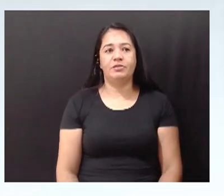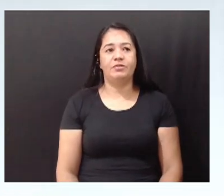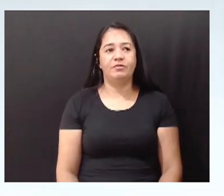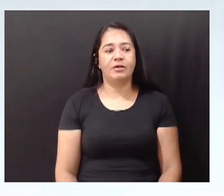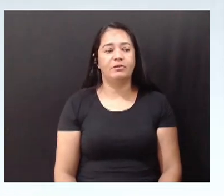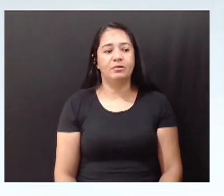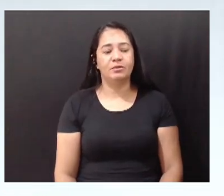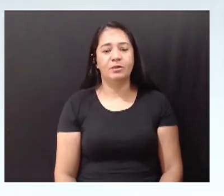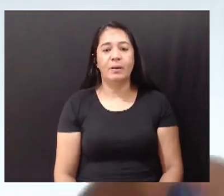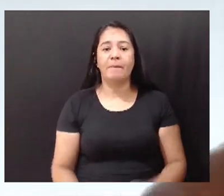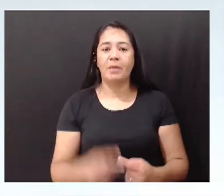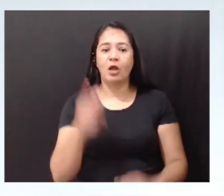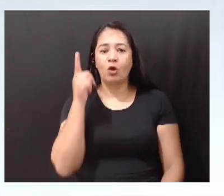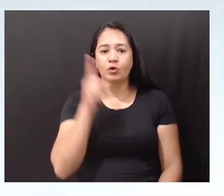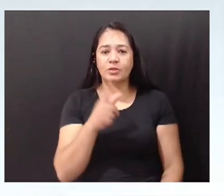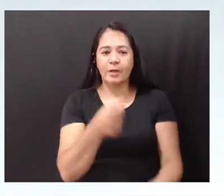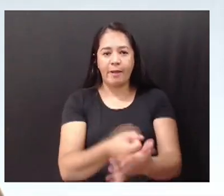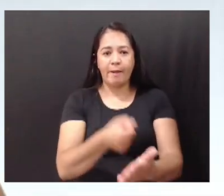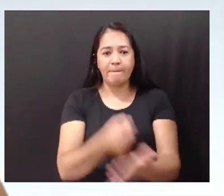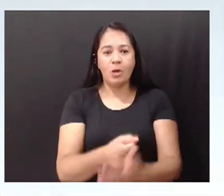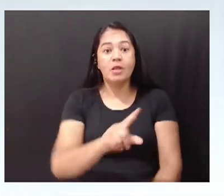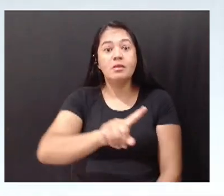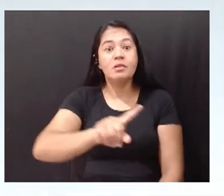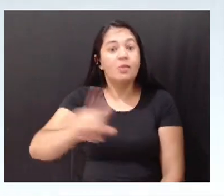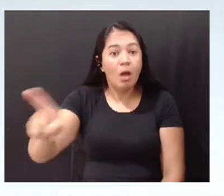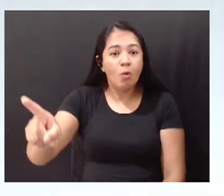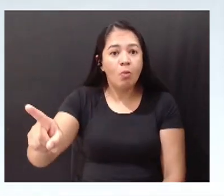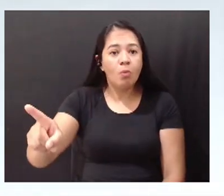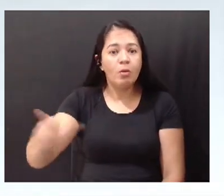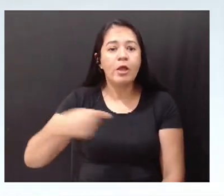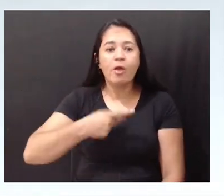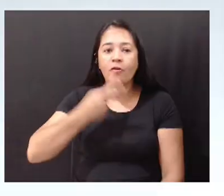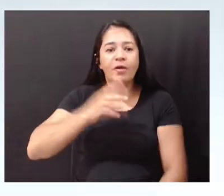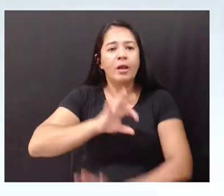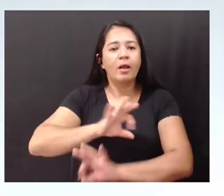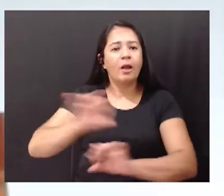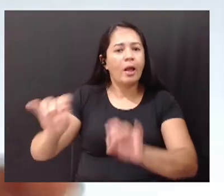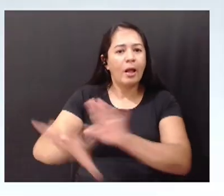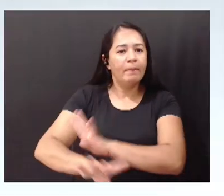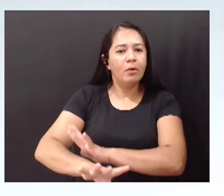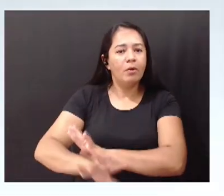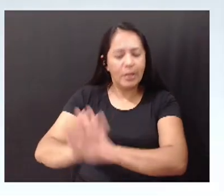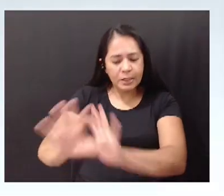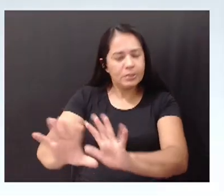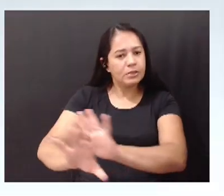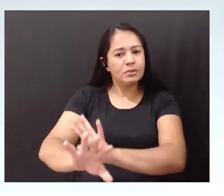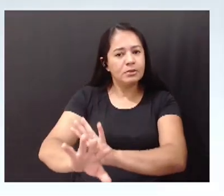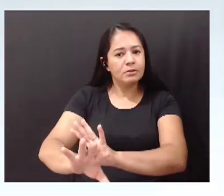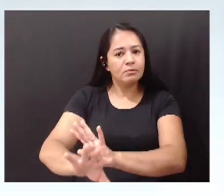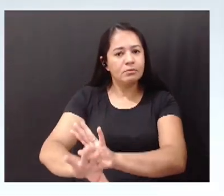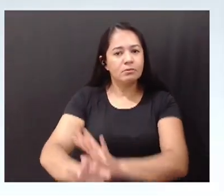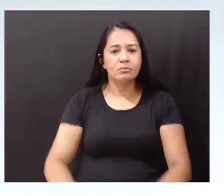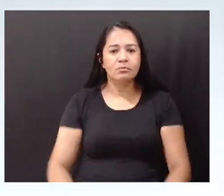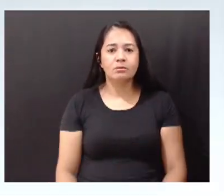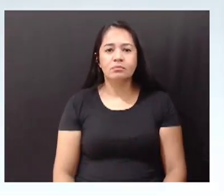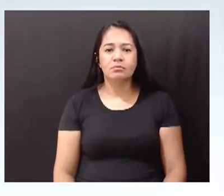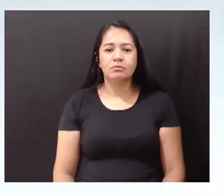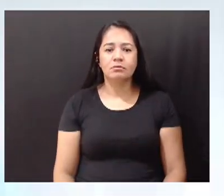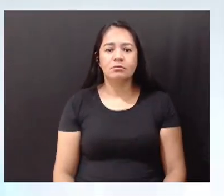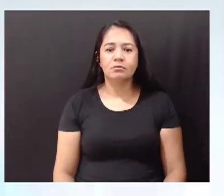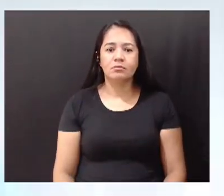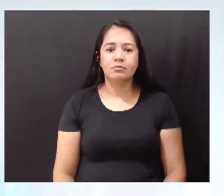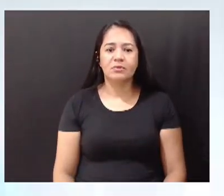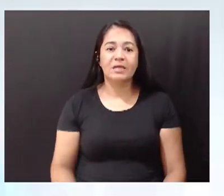mais impor esse não, eu falei, pronto, acabou, vai ser assim, pronto, não consegue impor isso, a